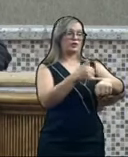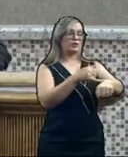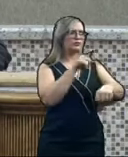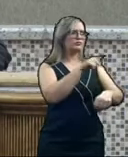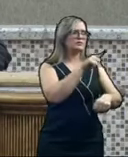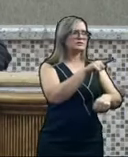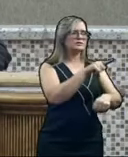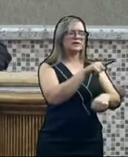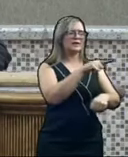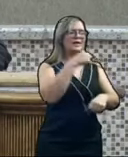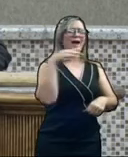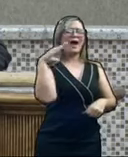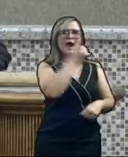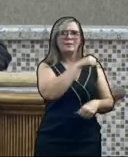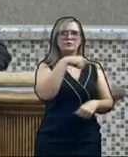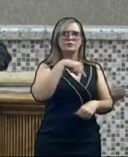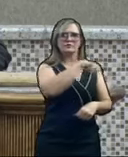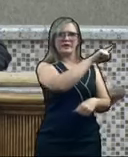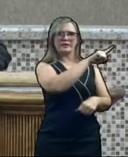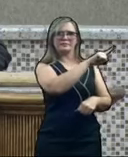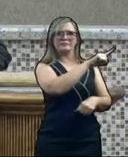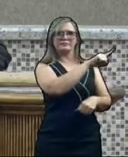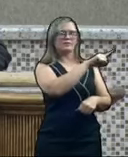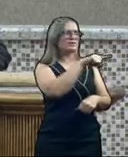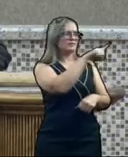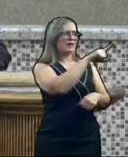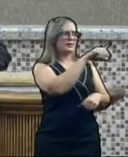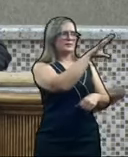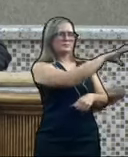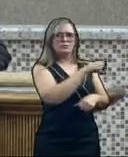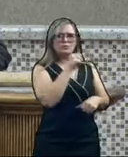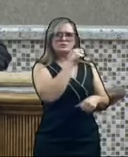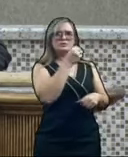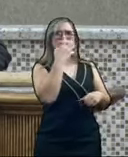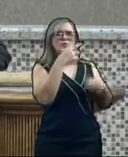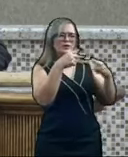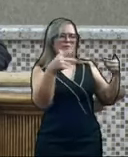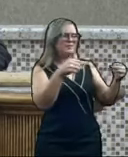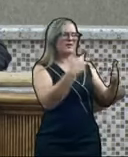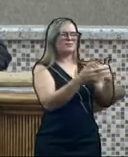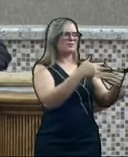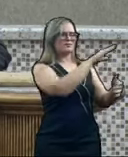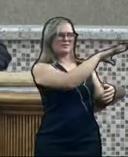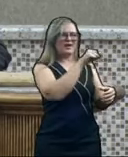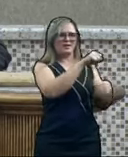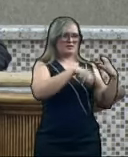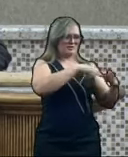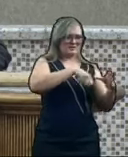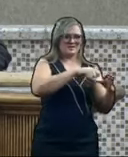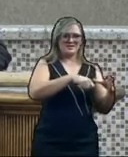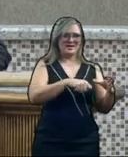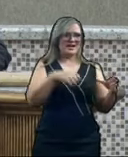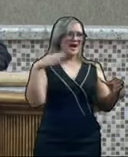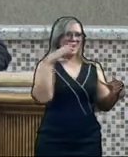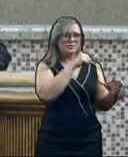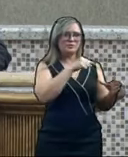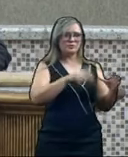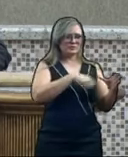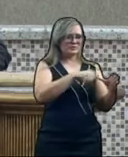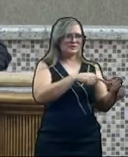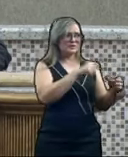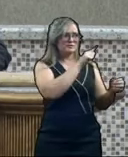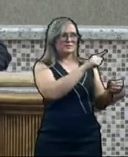Bíblia fala isso que não tinha peludo e outro era mais tranquilão é mas aí